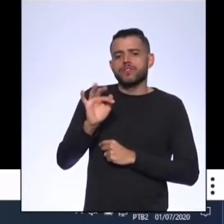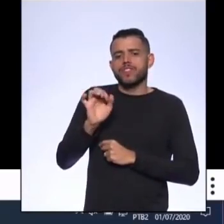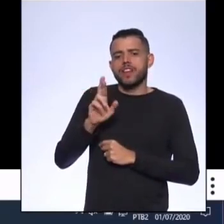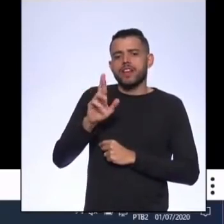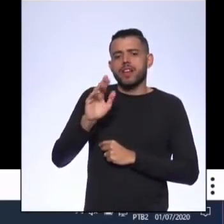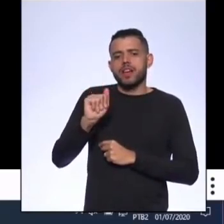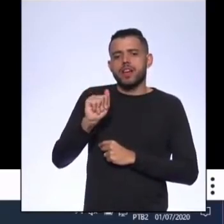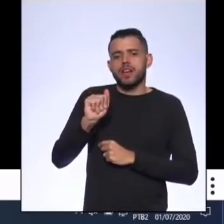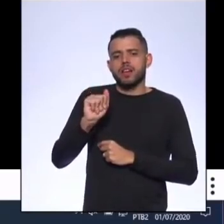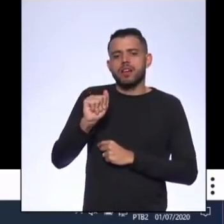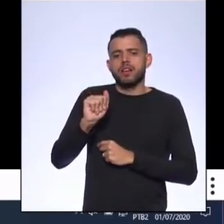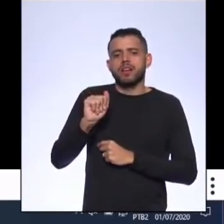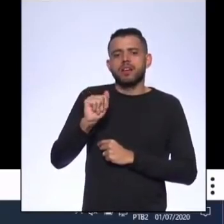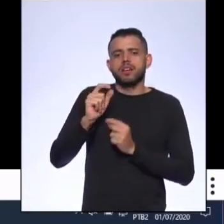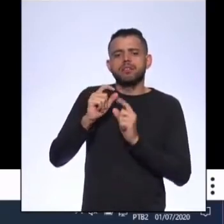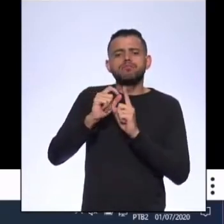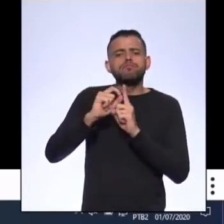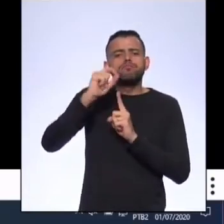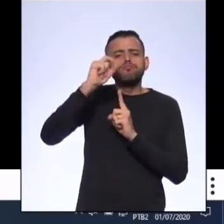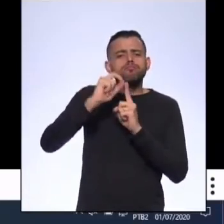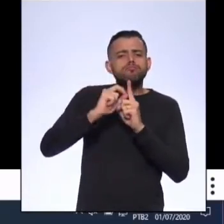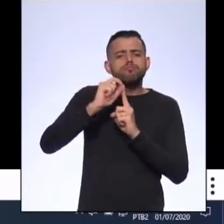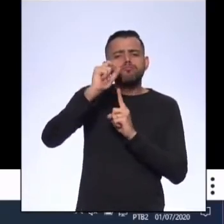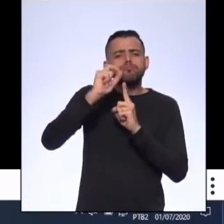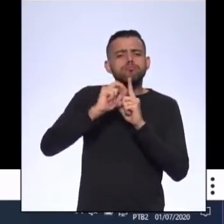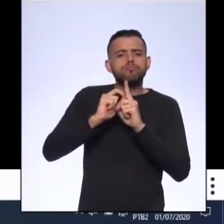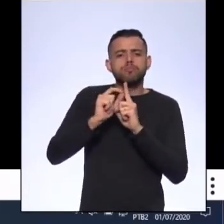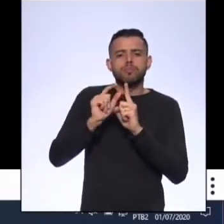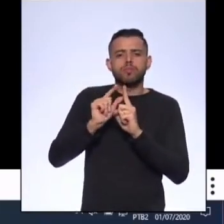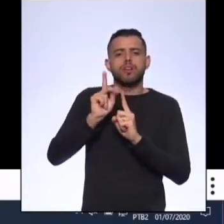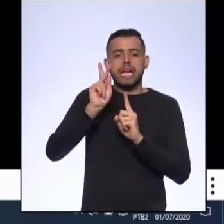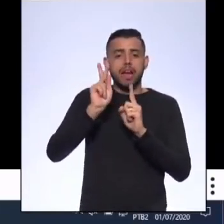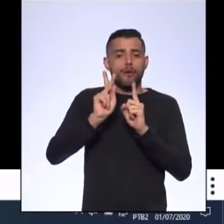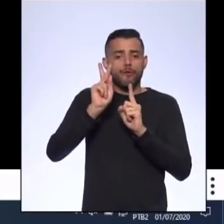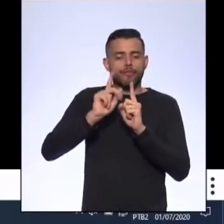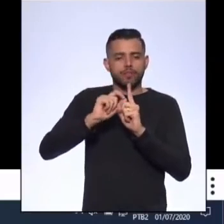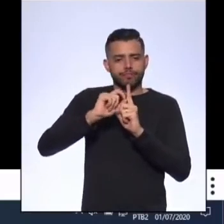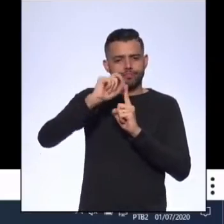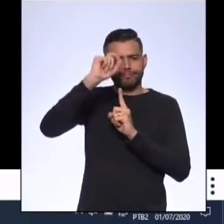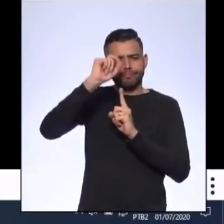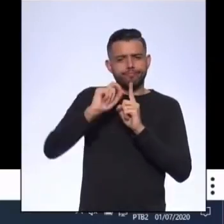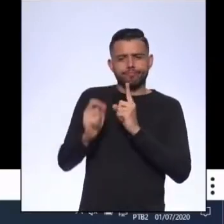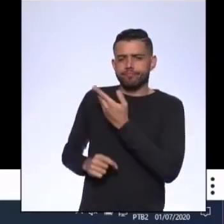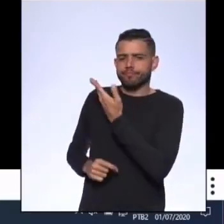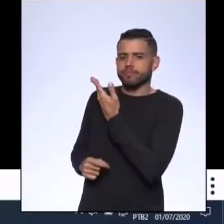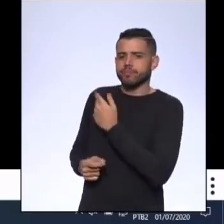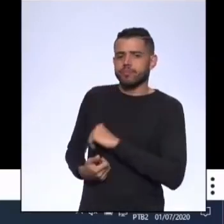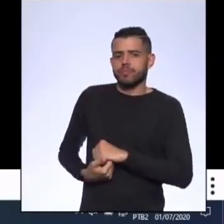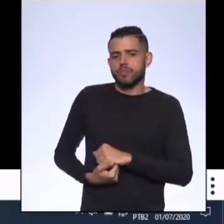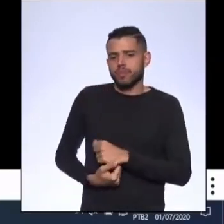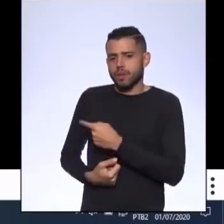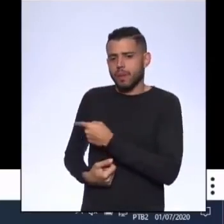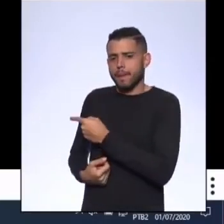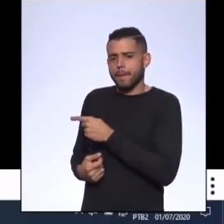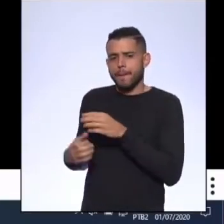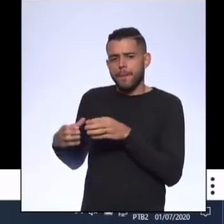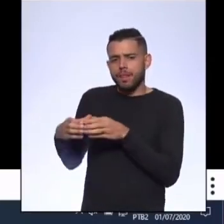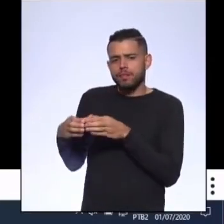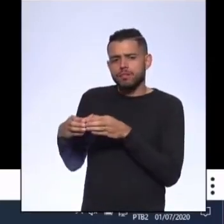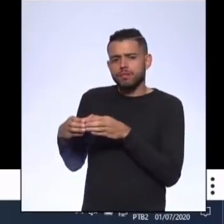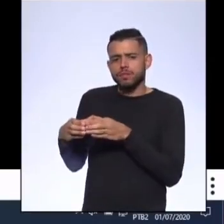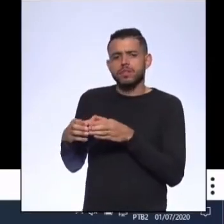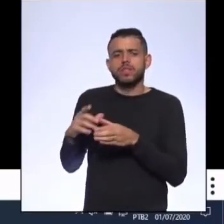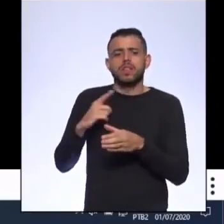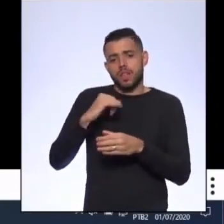um termômetro, também aqui o termômetro bonitinho, tá em Kelvin. Olha lá, unidade em Kelvin. Aqui eu posso